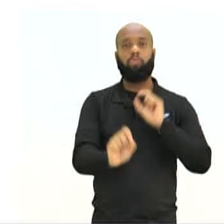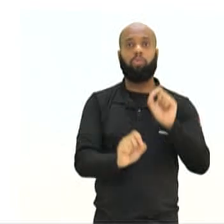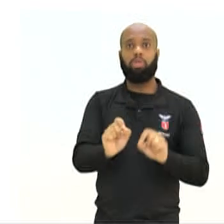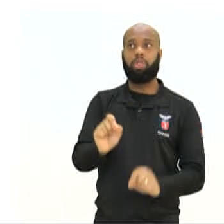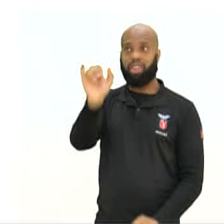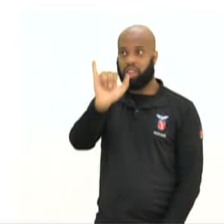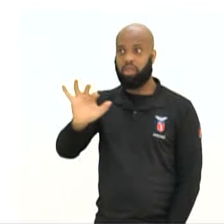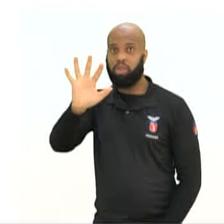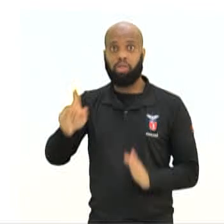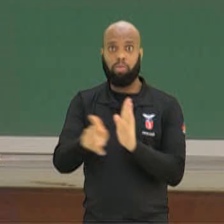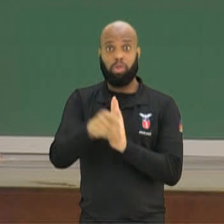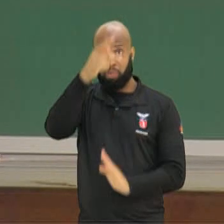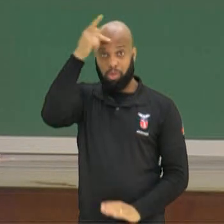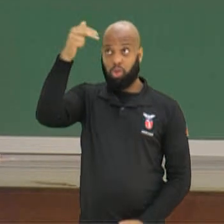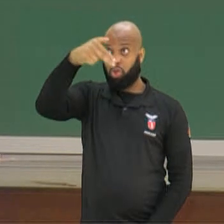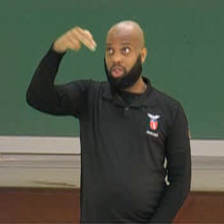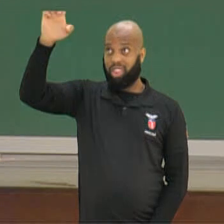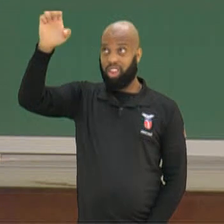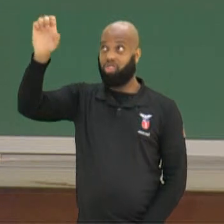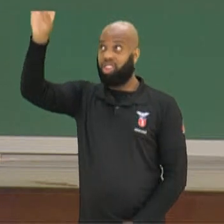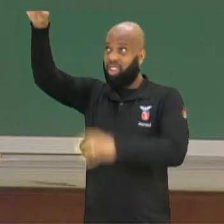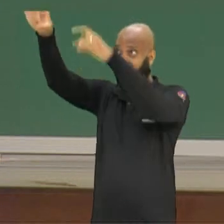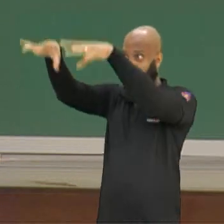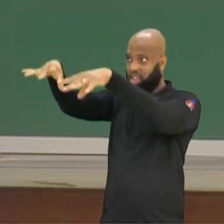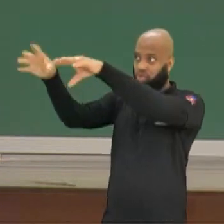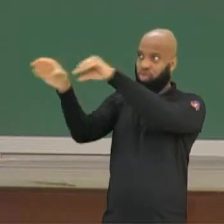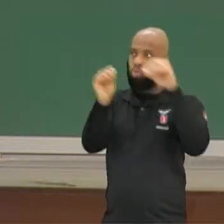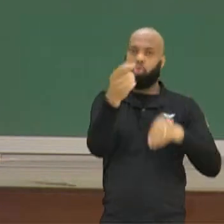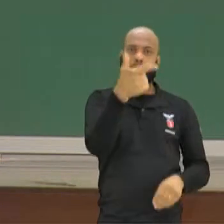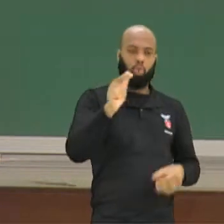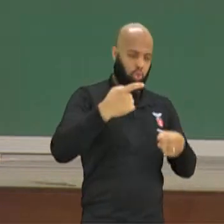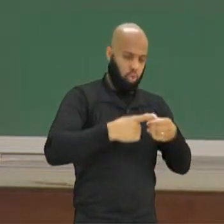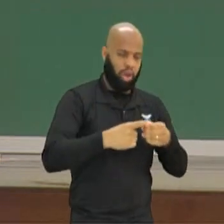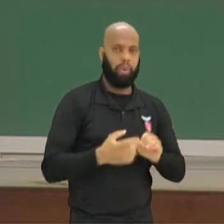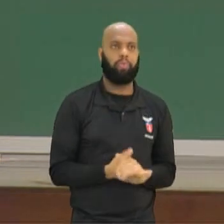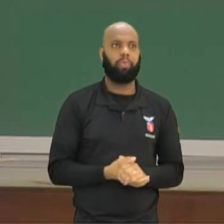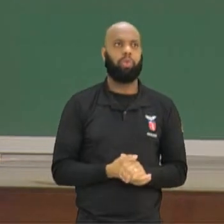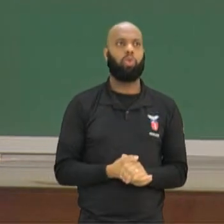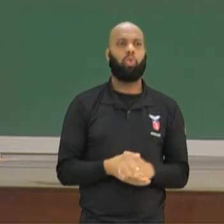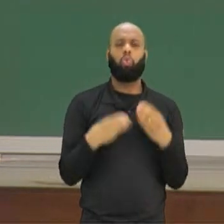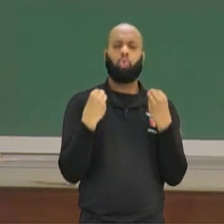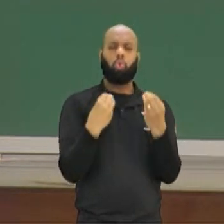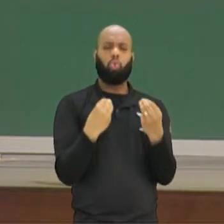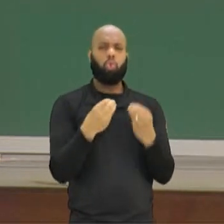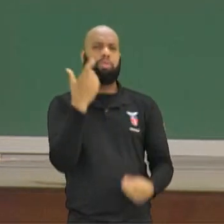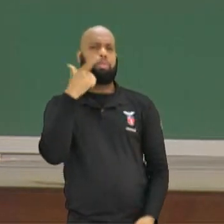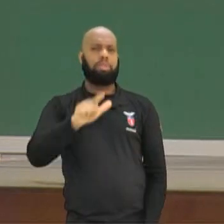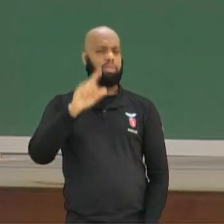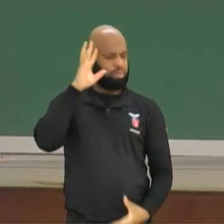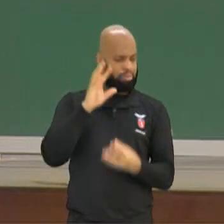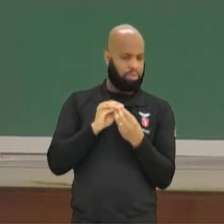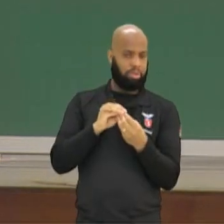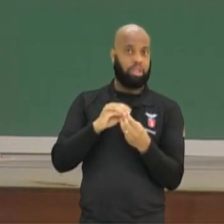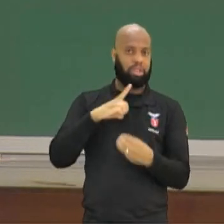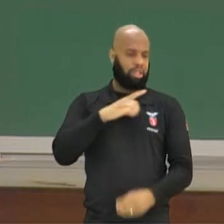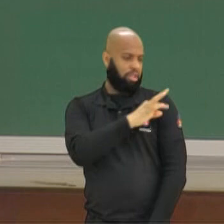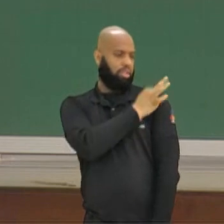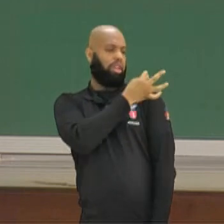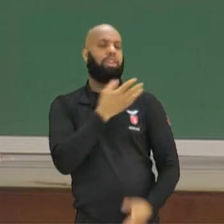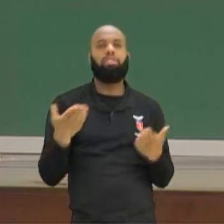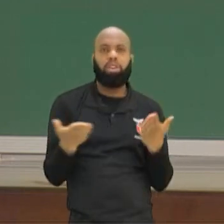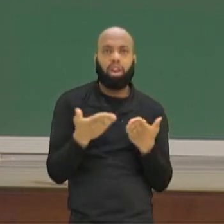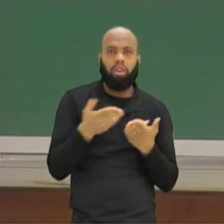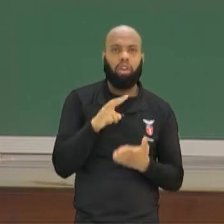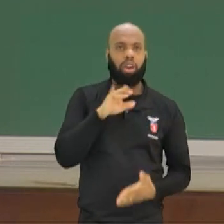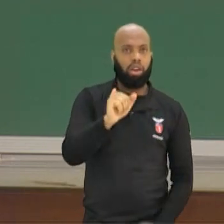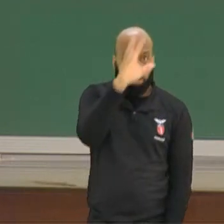dos retirantes nordestinos, ok? Como interpretar? Falei daquela questãozinha, eu quero trazer técnicas, no começo da aula disse